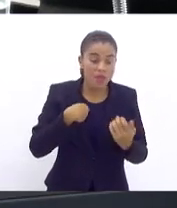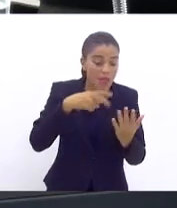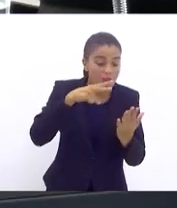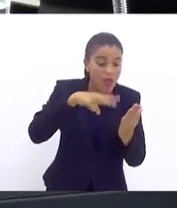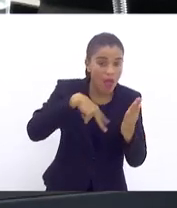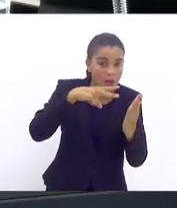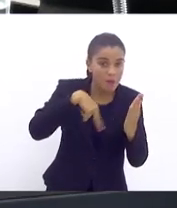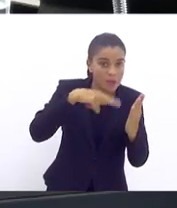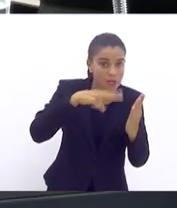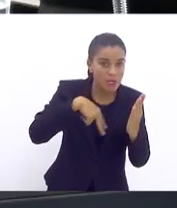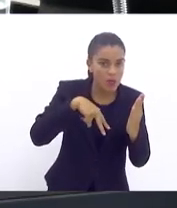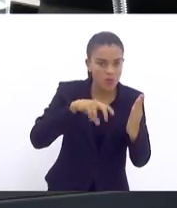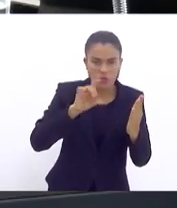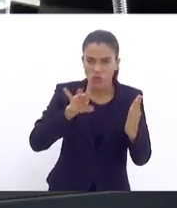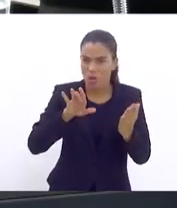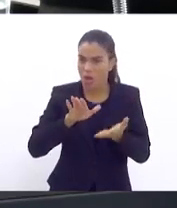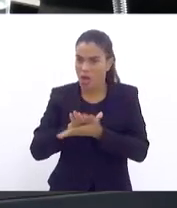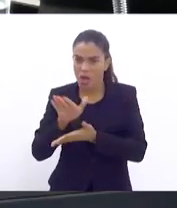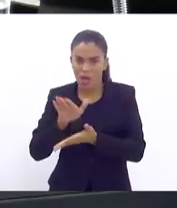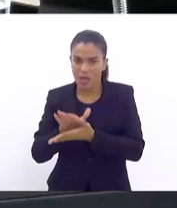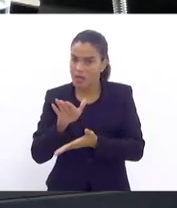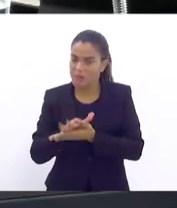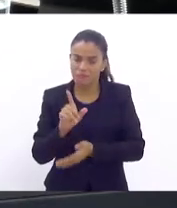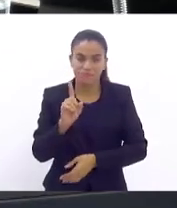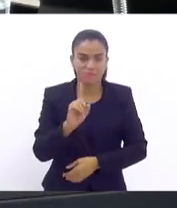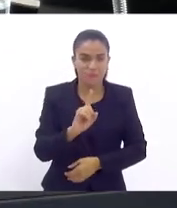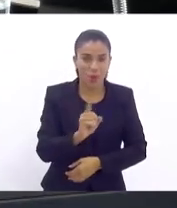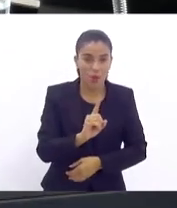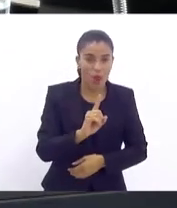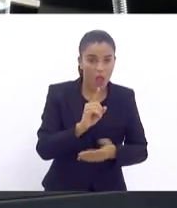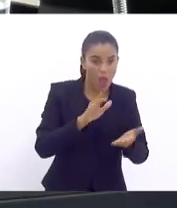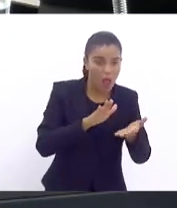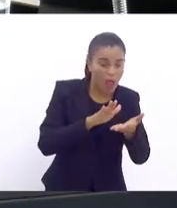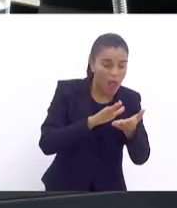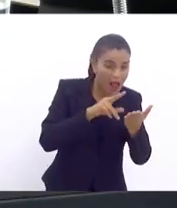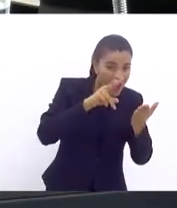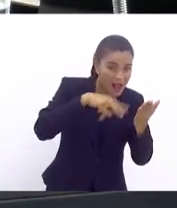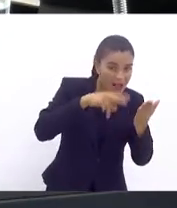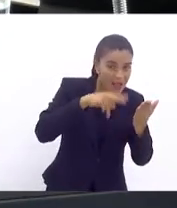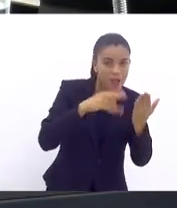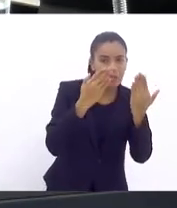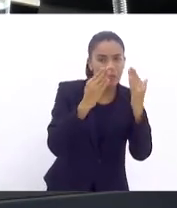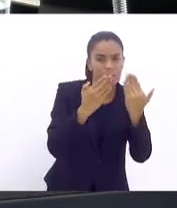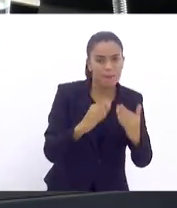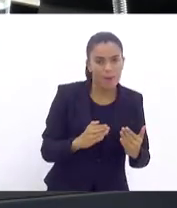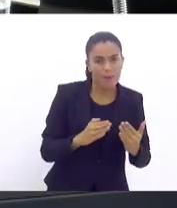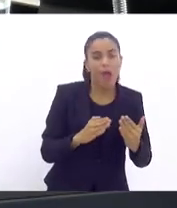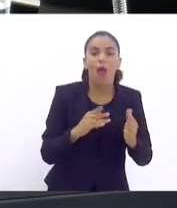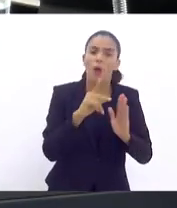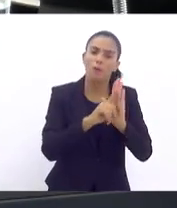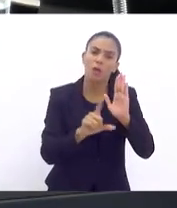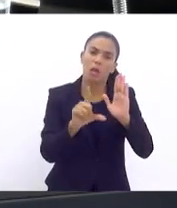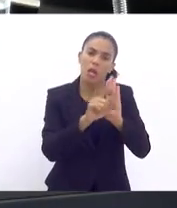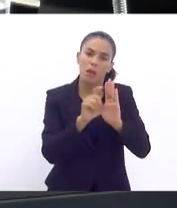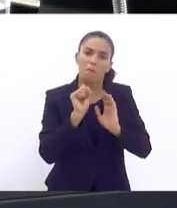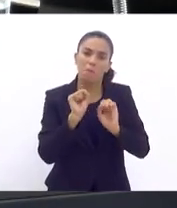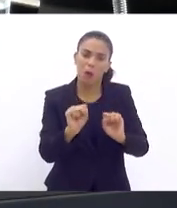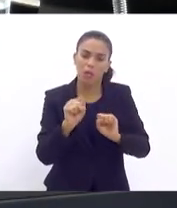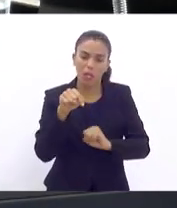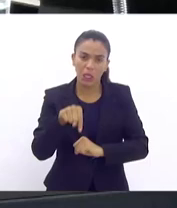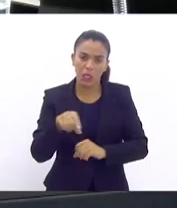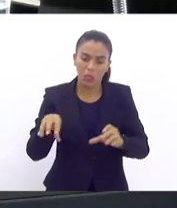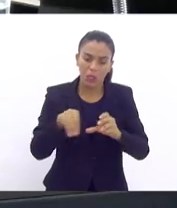e não apenas de publicação para que seja apreciado o projeto precisa ser pautado seja no plenário seja